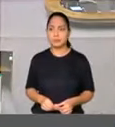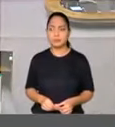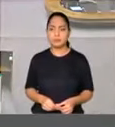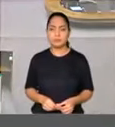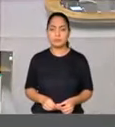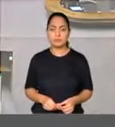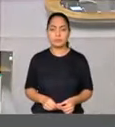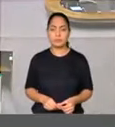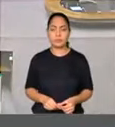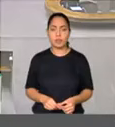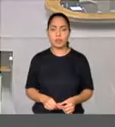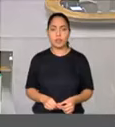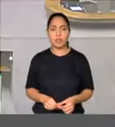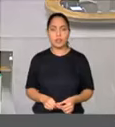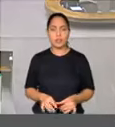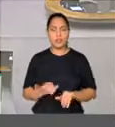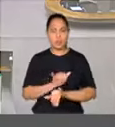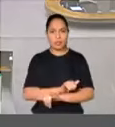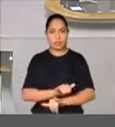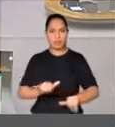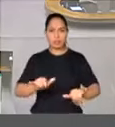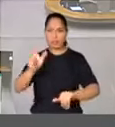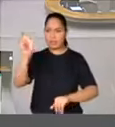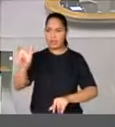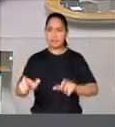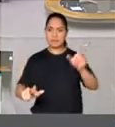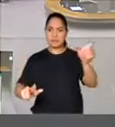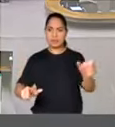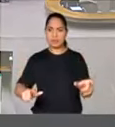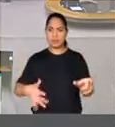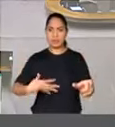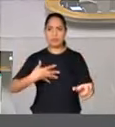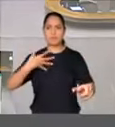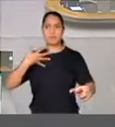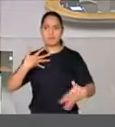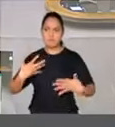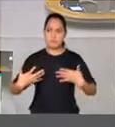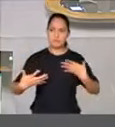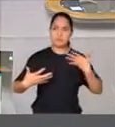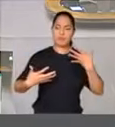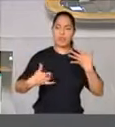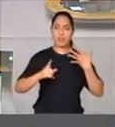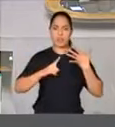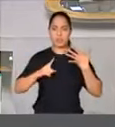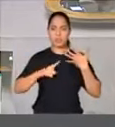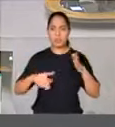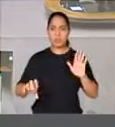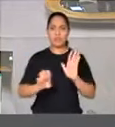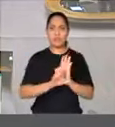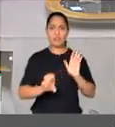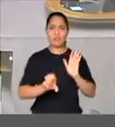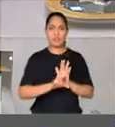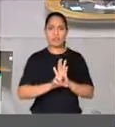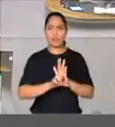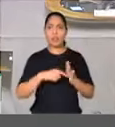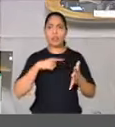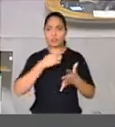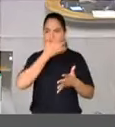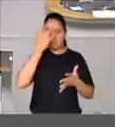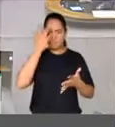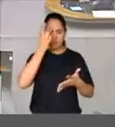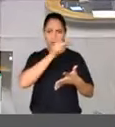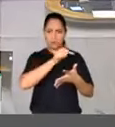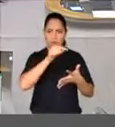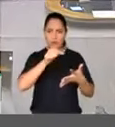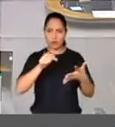Dizer que as pessoas serão homenageadas e as instituições, nós abrimos um edital e foram indicadas